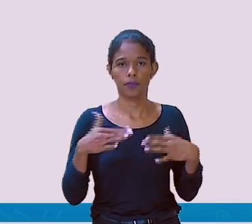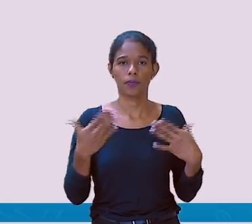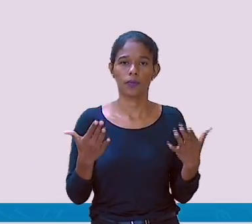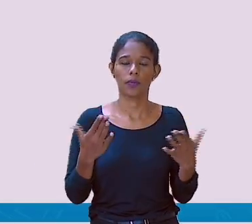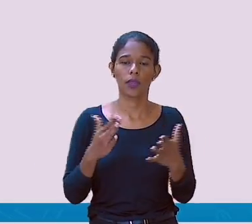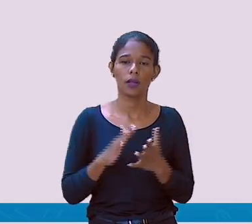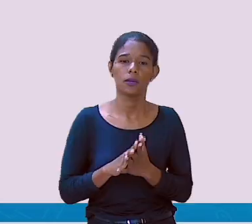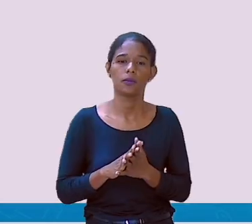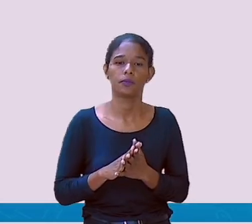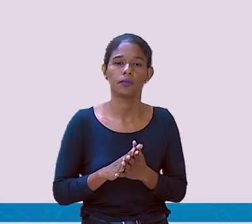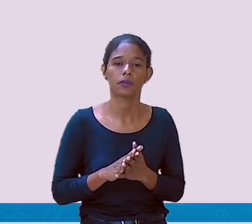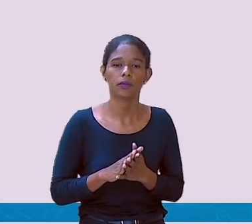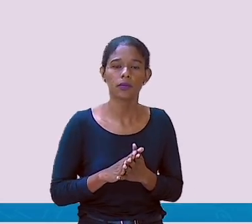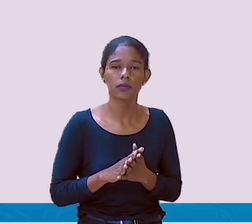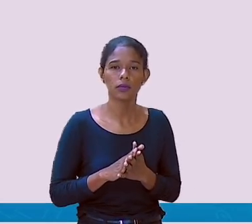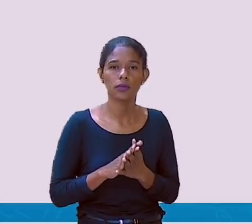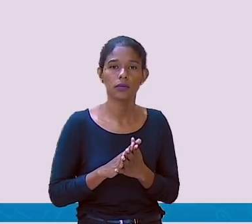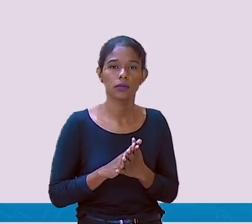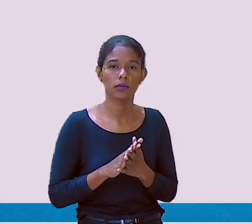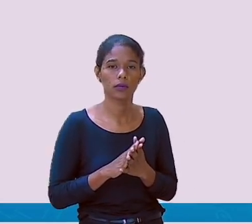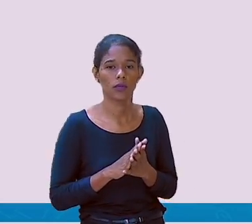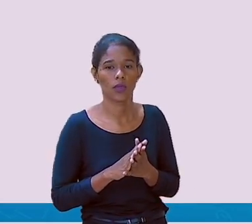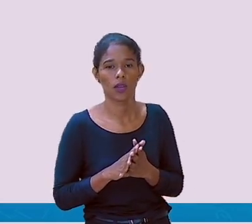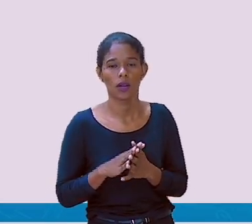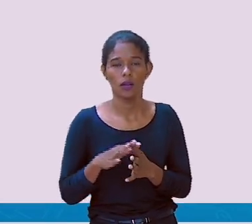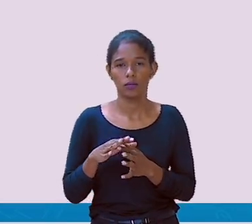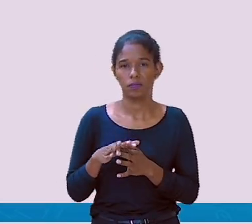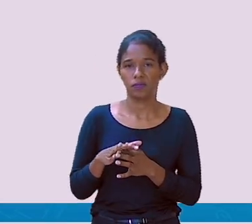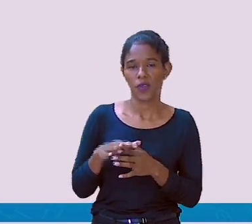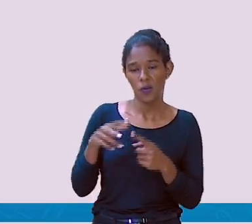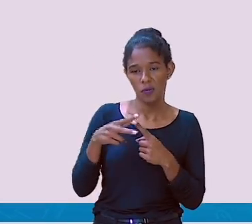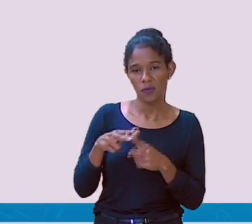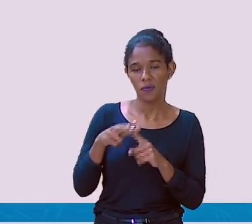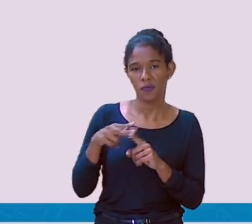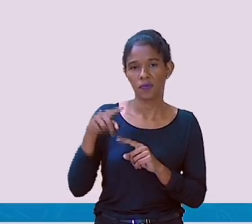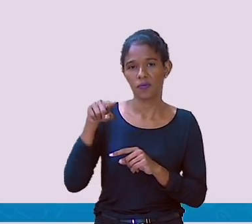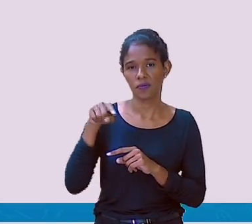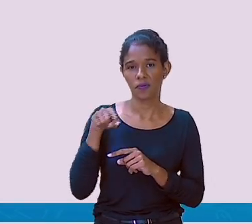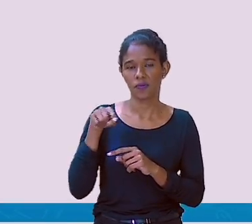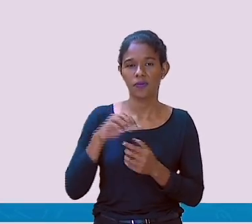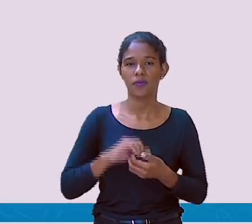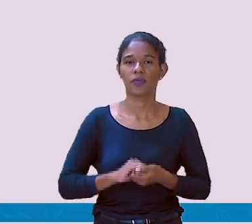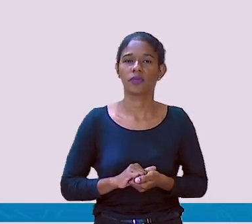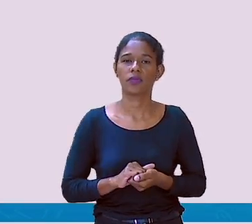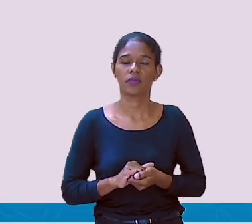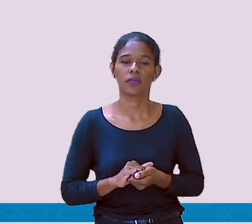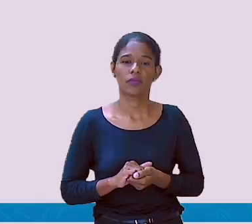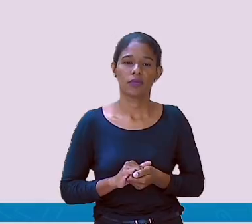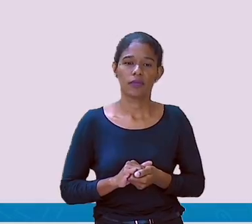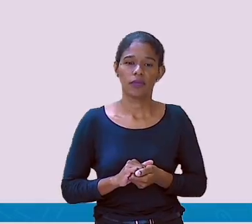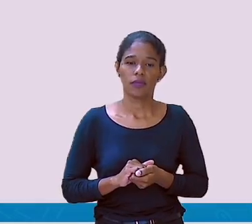vou consertar esse x aqui, x mais 2.